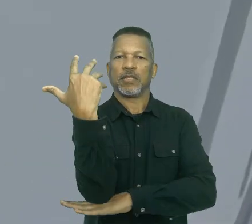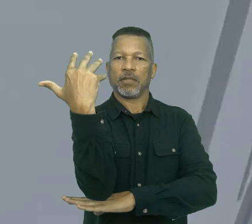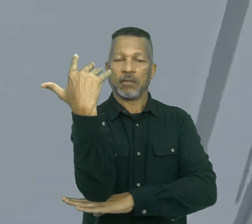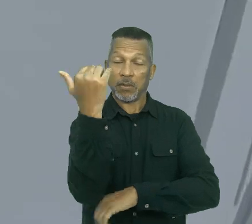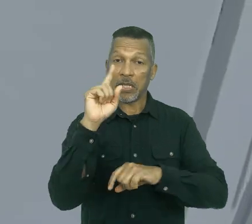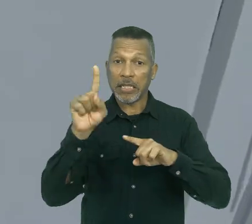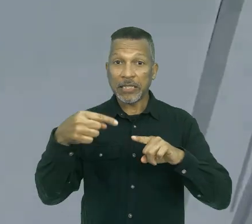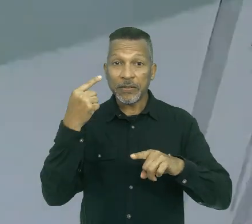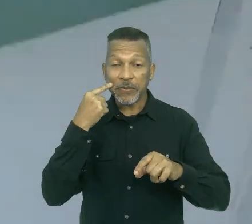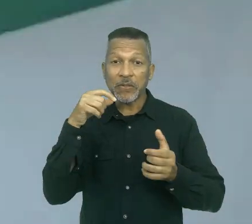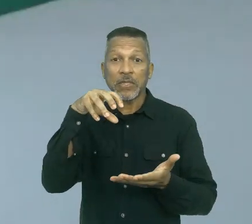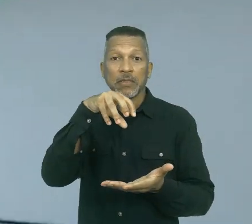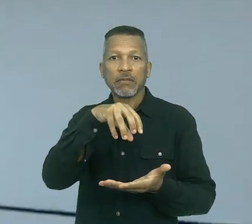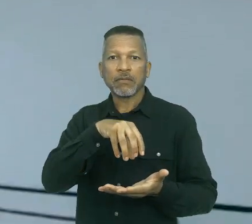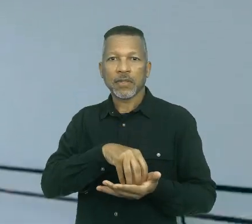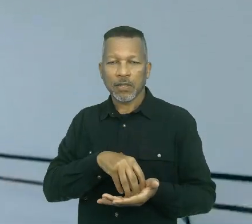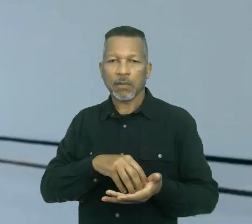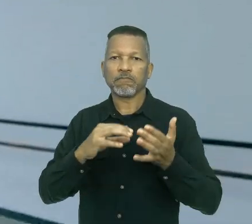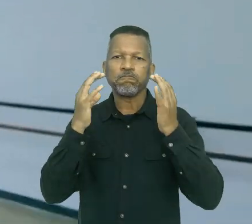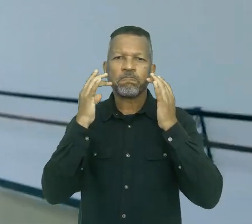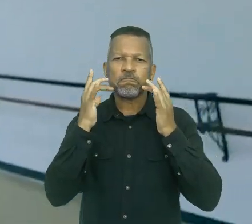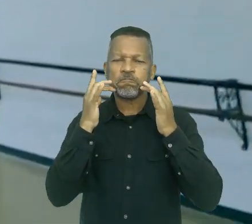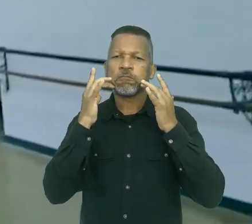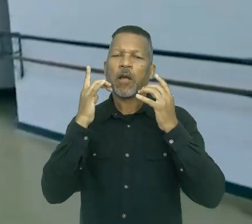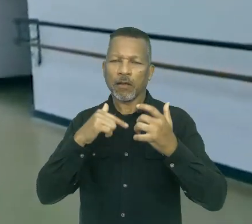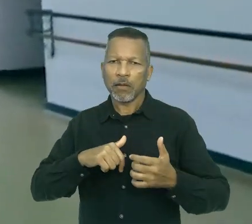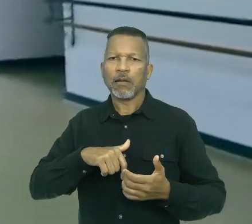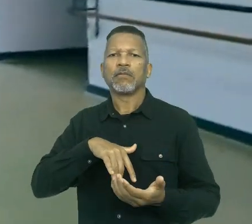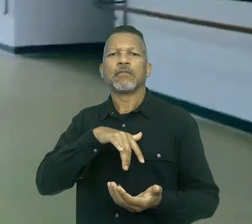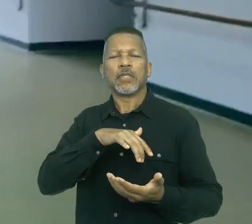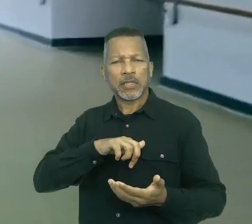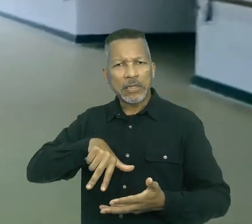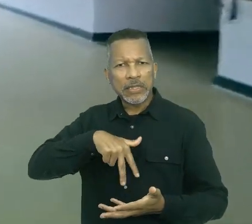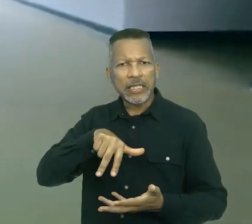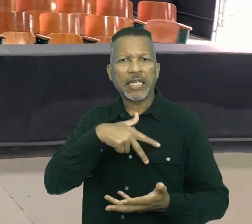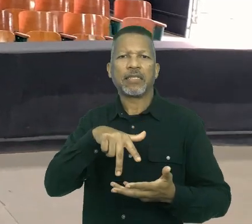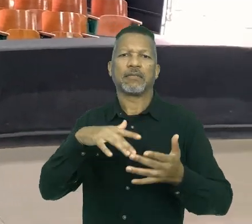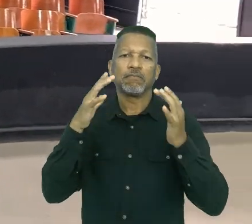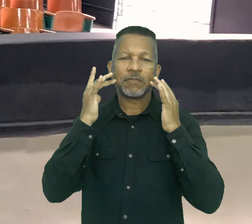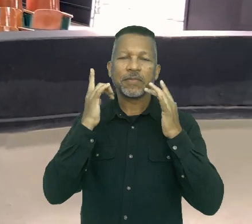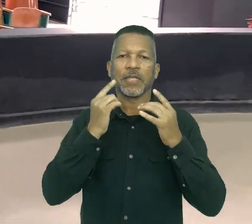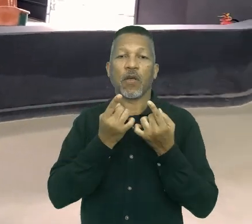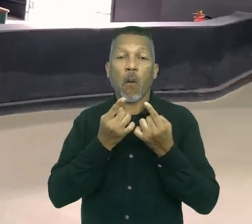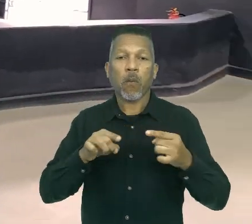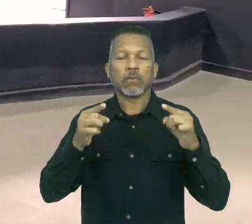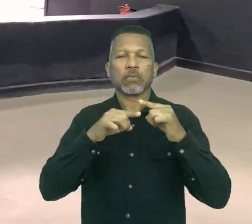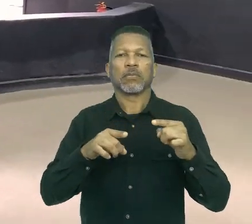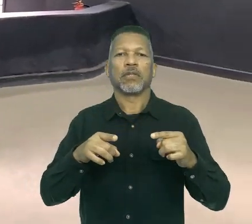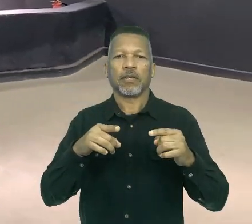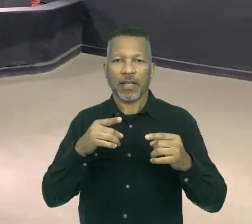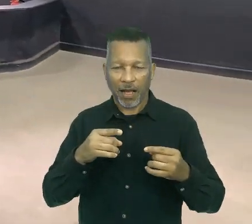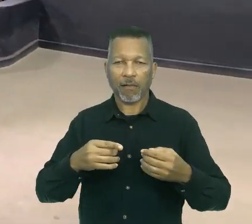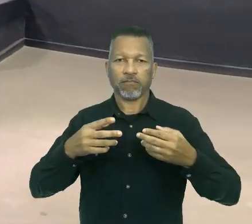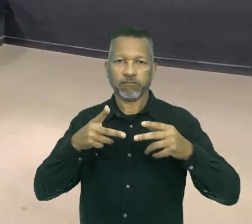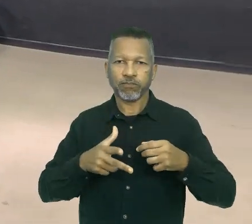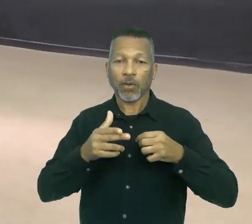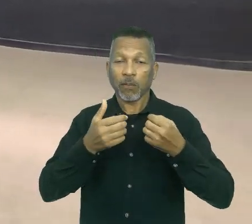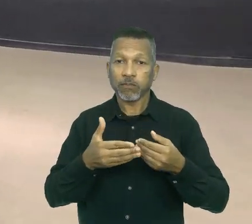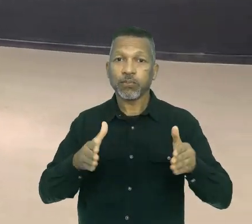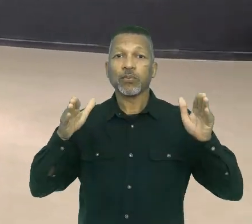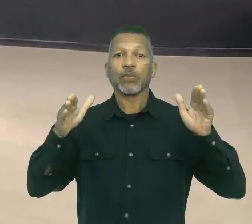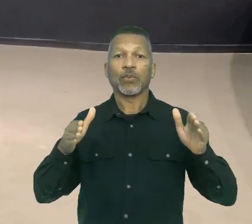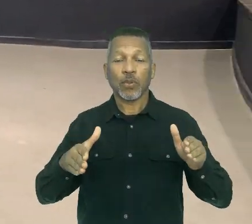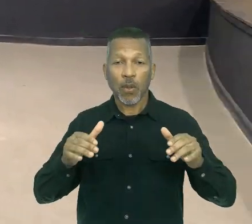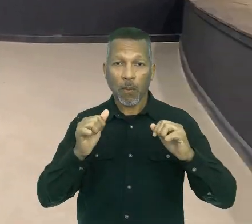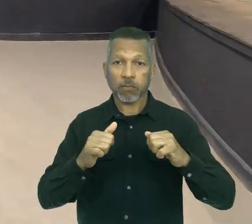importante centro para grandes apresentações de dança, teatro e música. Quando inaugurado, o palco da Academia Olguim era